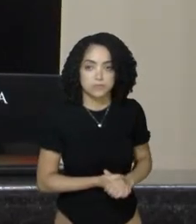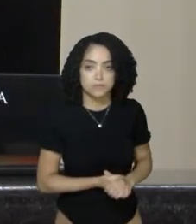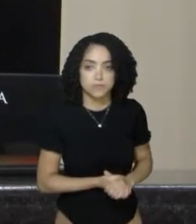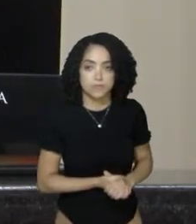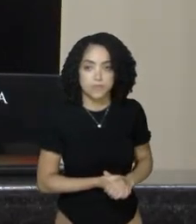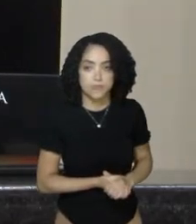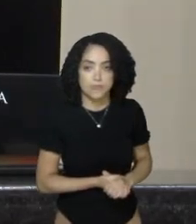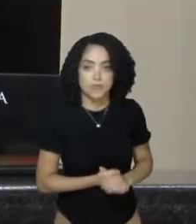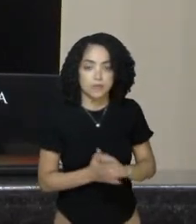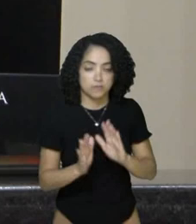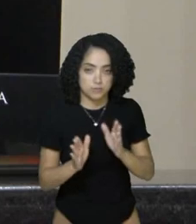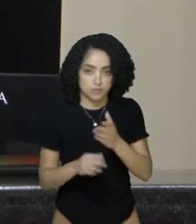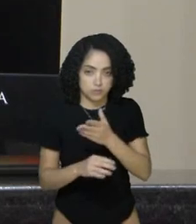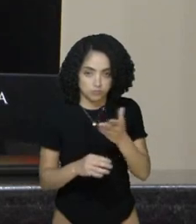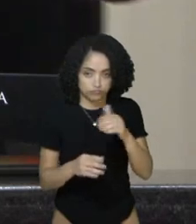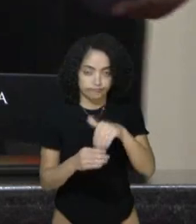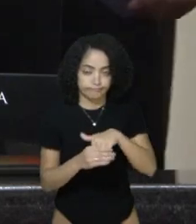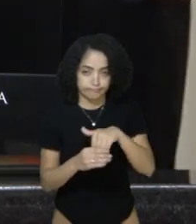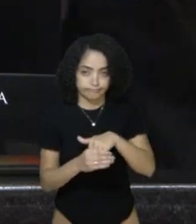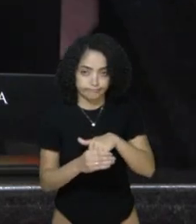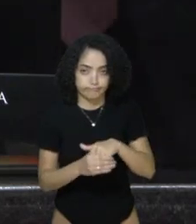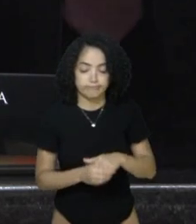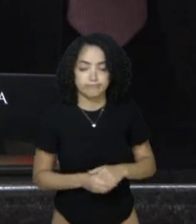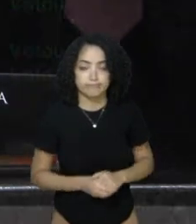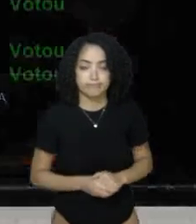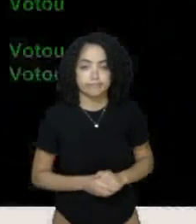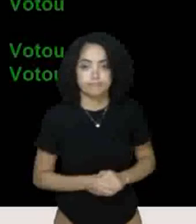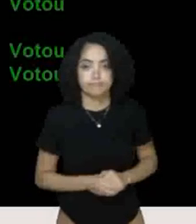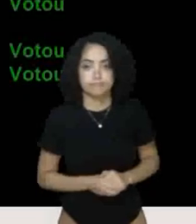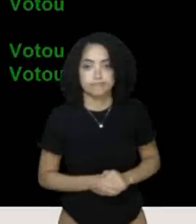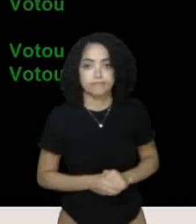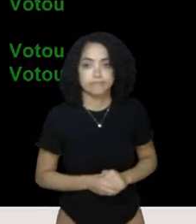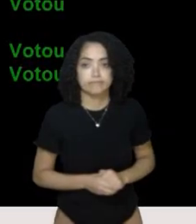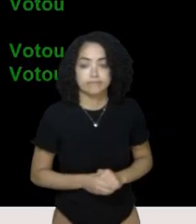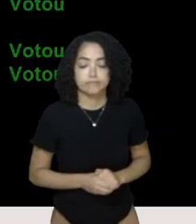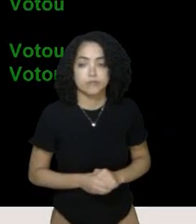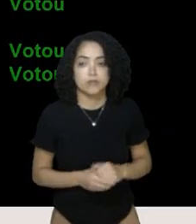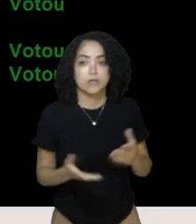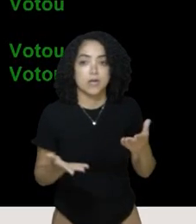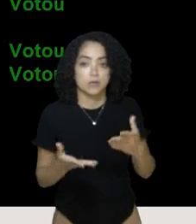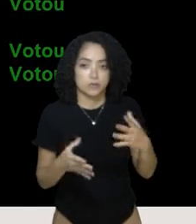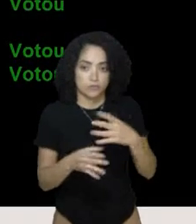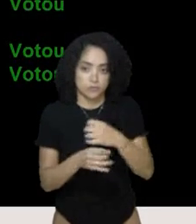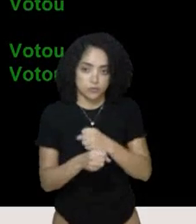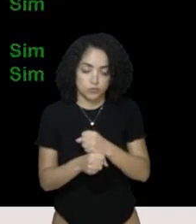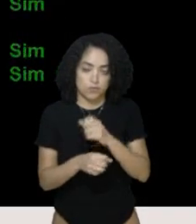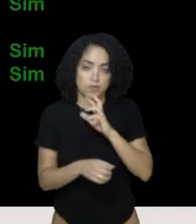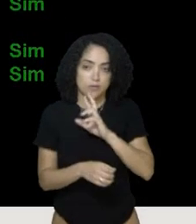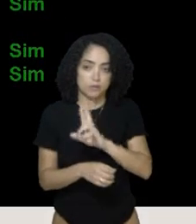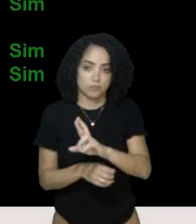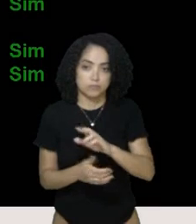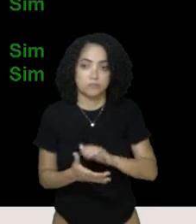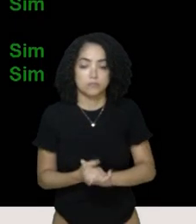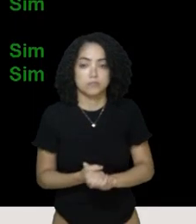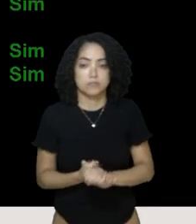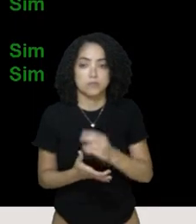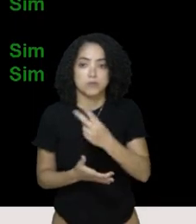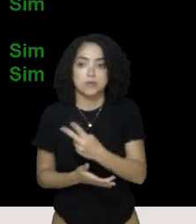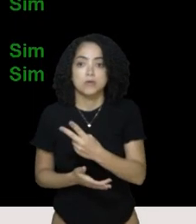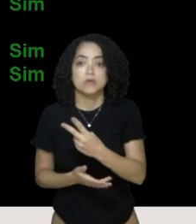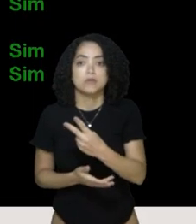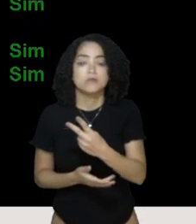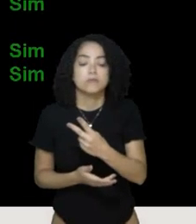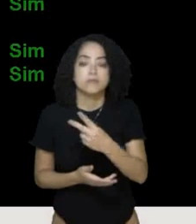Todos os senhores deputados exerceram seu direito de voto. Colhemos o resultado. Votaram 28